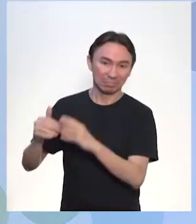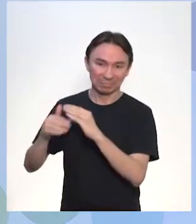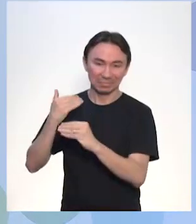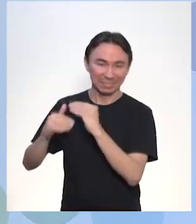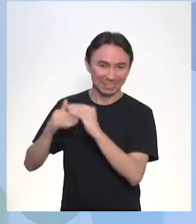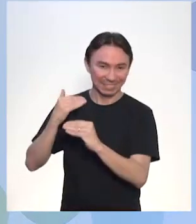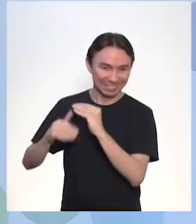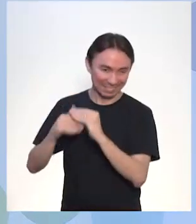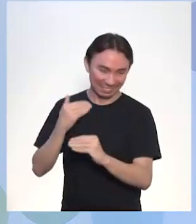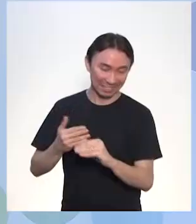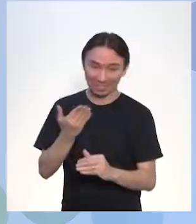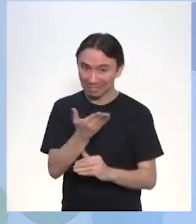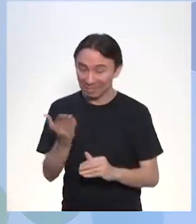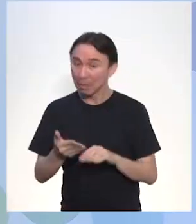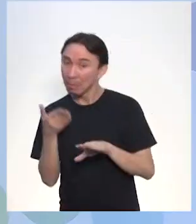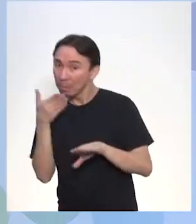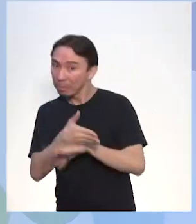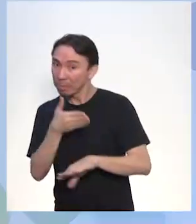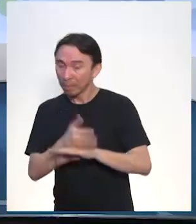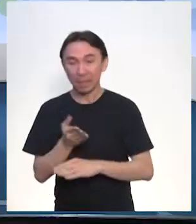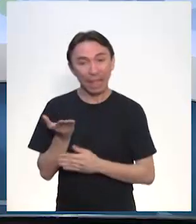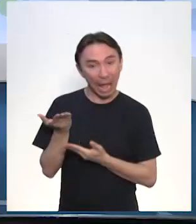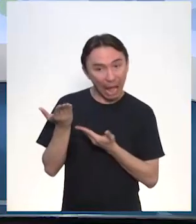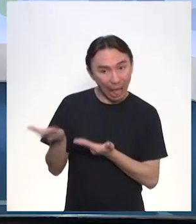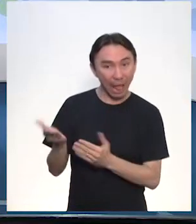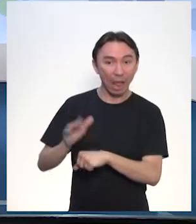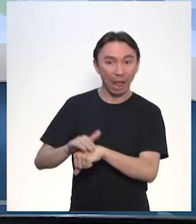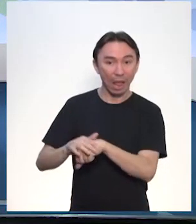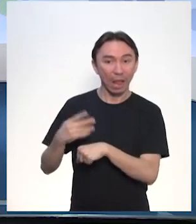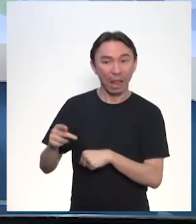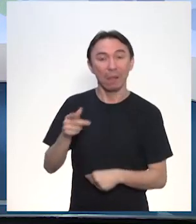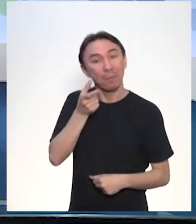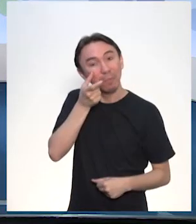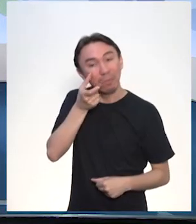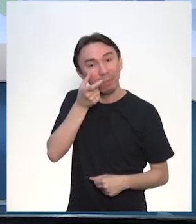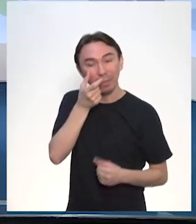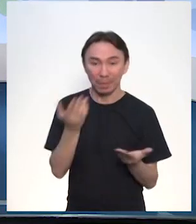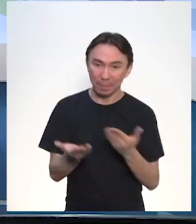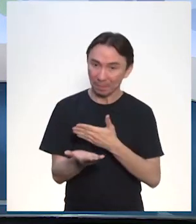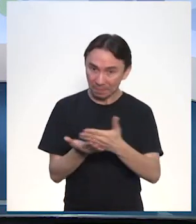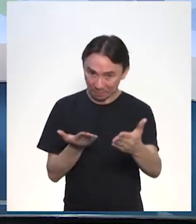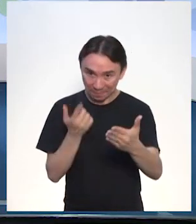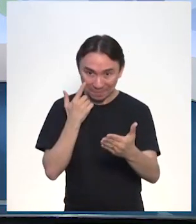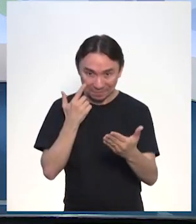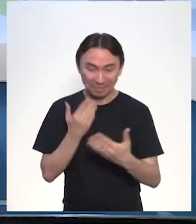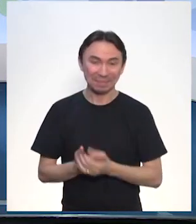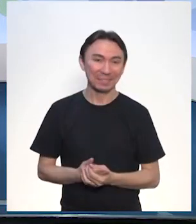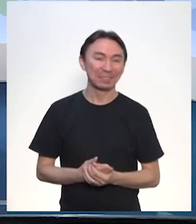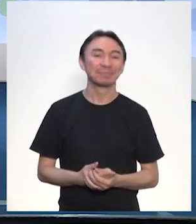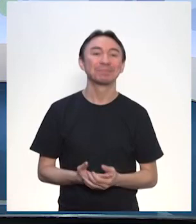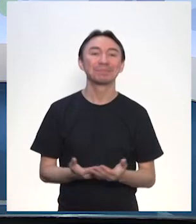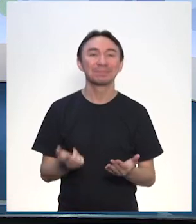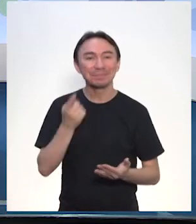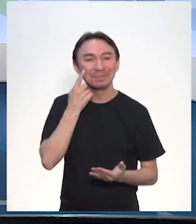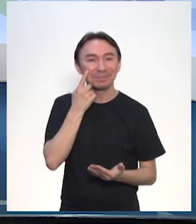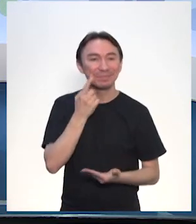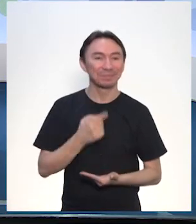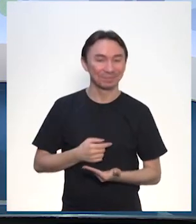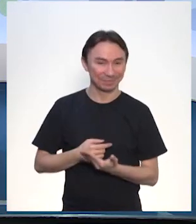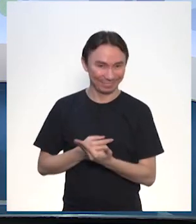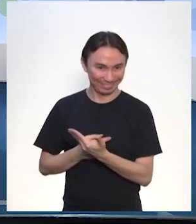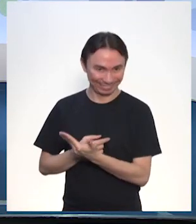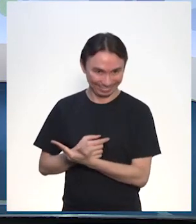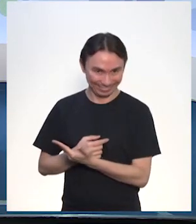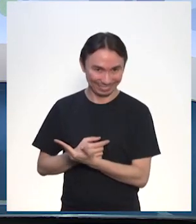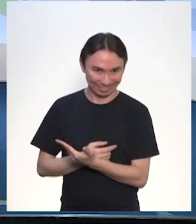a participação de vocês. Vamos começar a nossa aula, então? Vamos. Então, vamos lá. Observe aí na tela, né, o nosso acolhimento